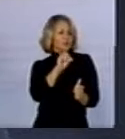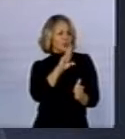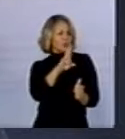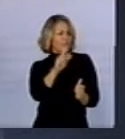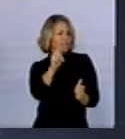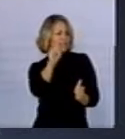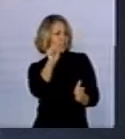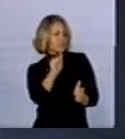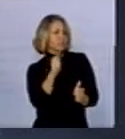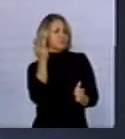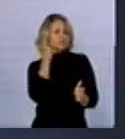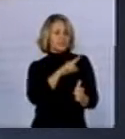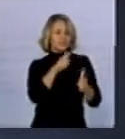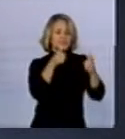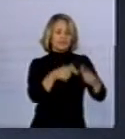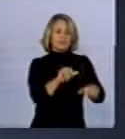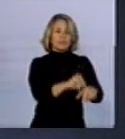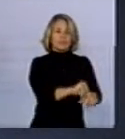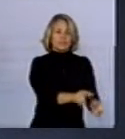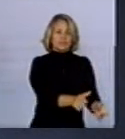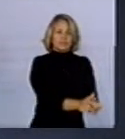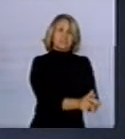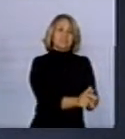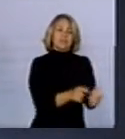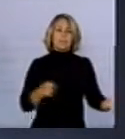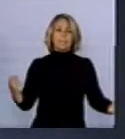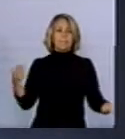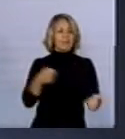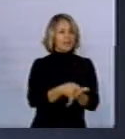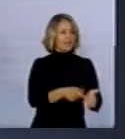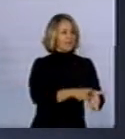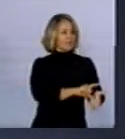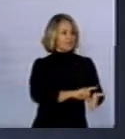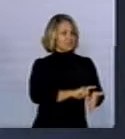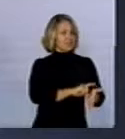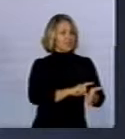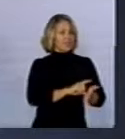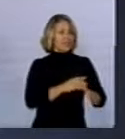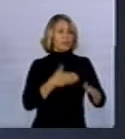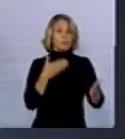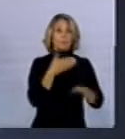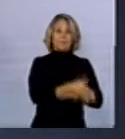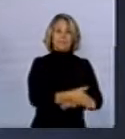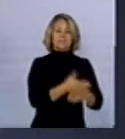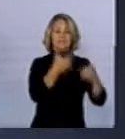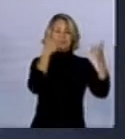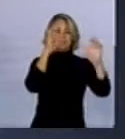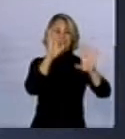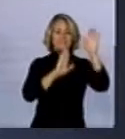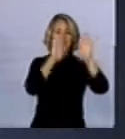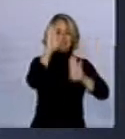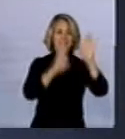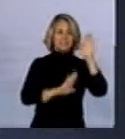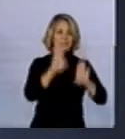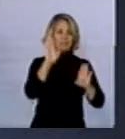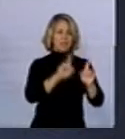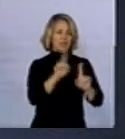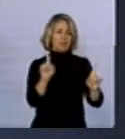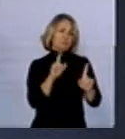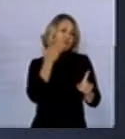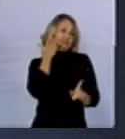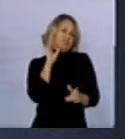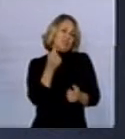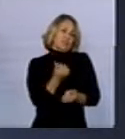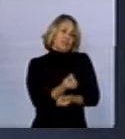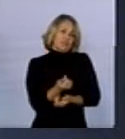pequenos e médios centros e pagaram por isso, quando participaram da licitação. Não pagaram R$ 9 mil, como é hoje na Anatel, ou R$ 10 mil, eu não sei o